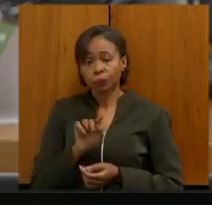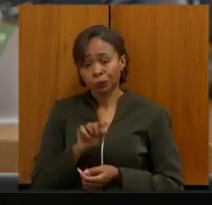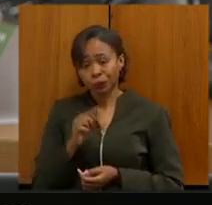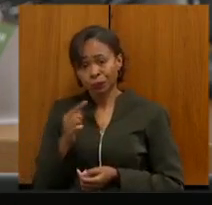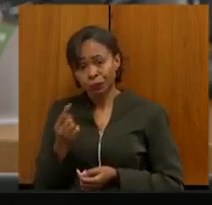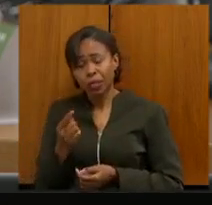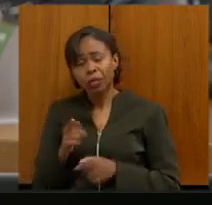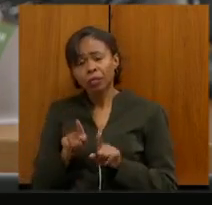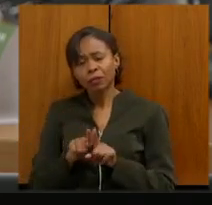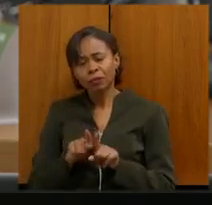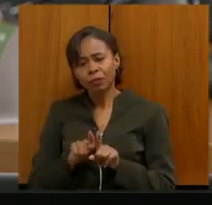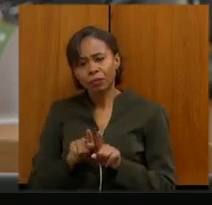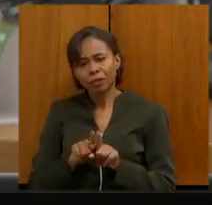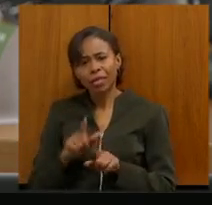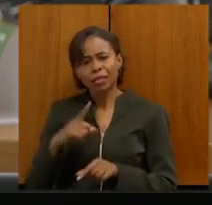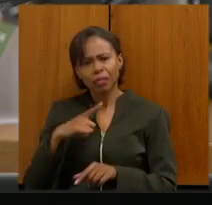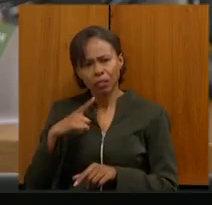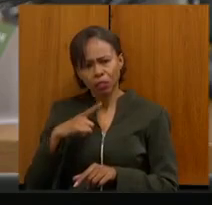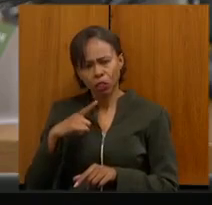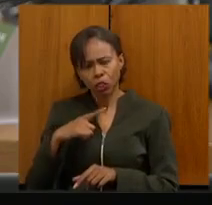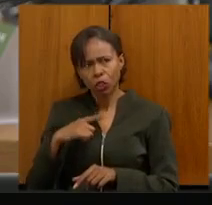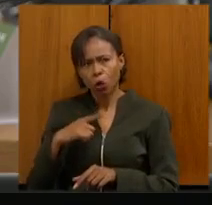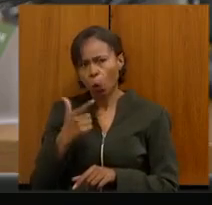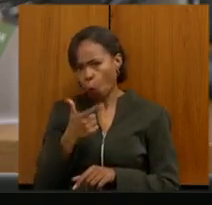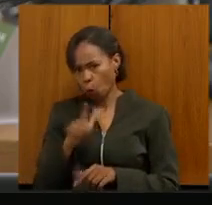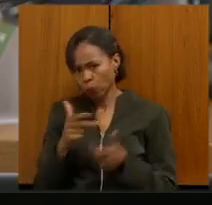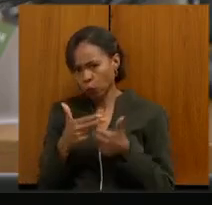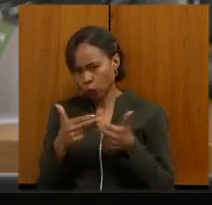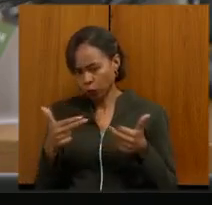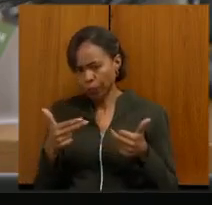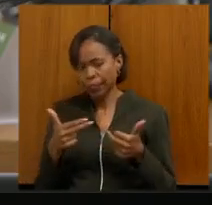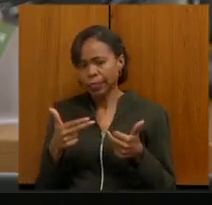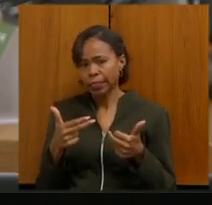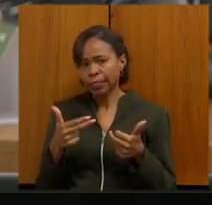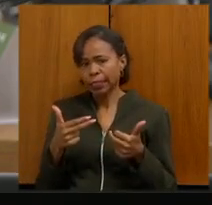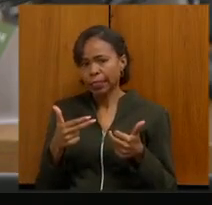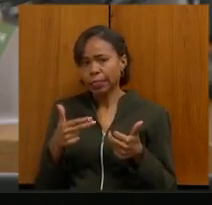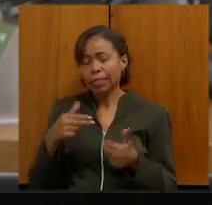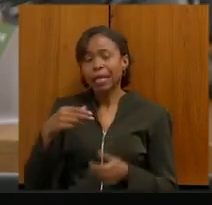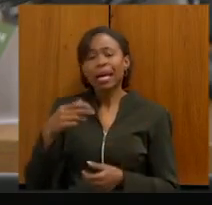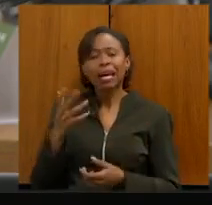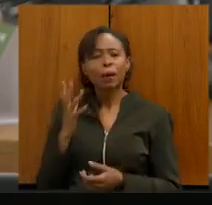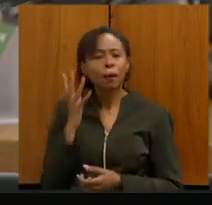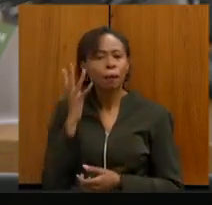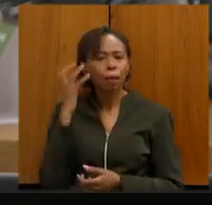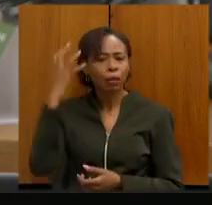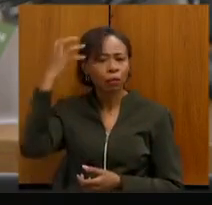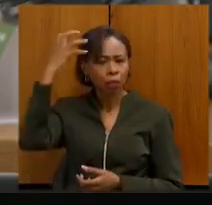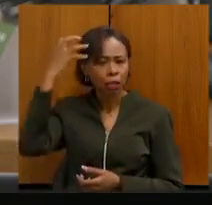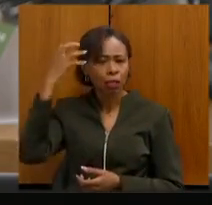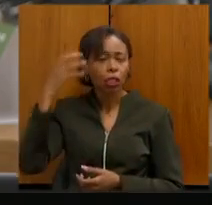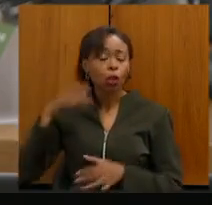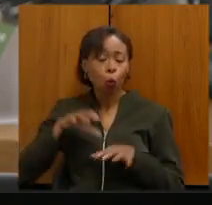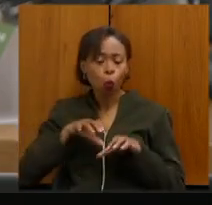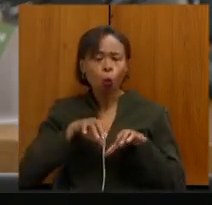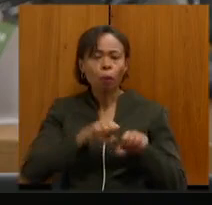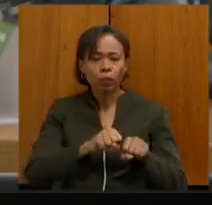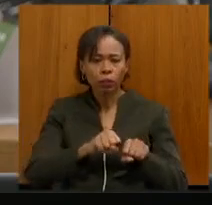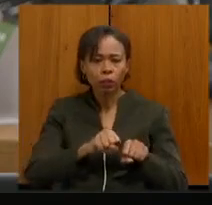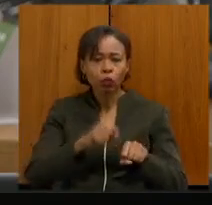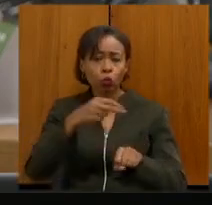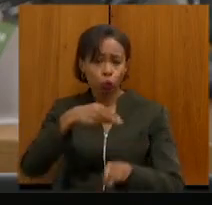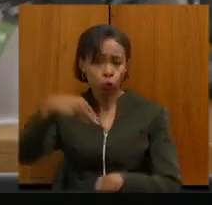trouxe também uma situação mais pontual mas cabe ressaltar que é o caso da Marielle Franco né amor ocupação do norte de Minas